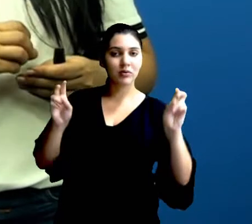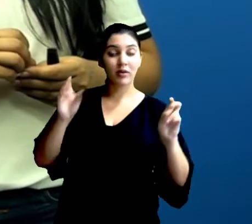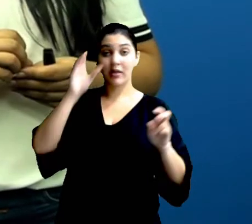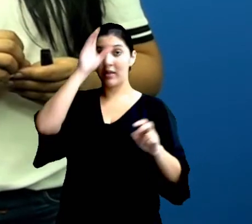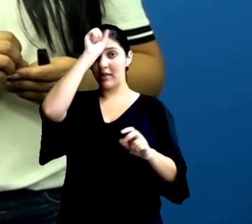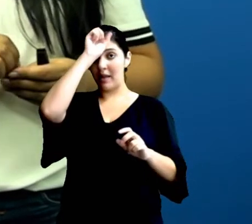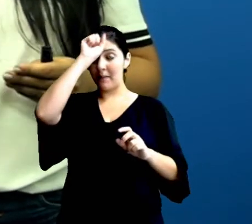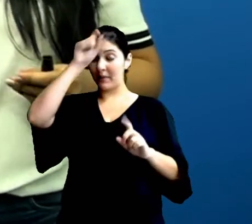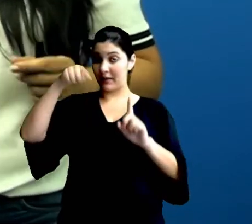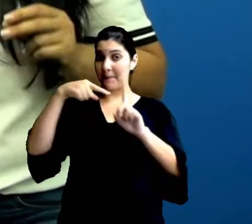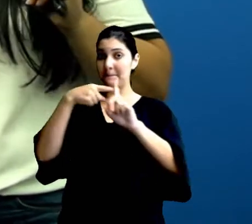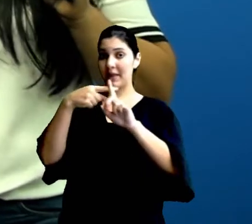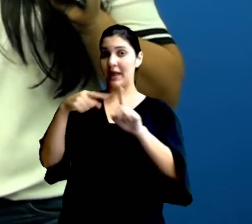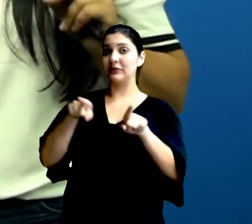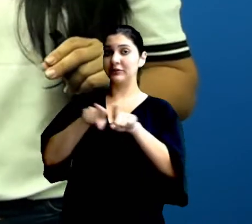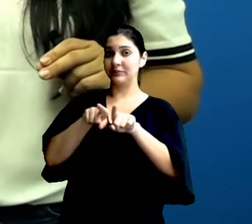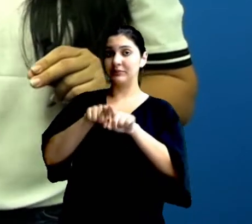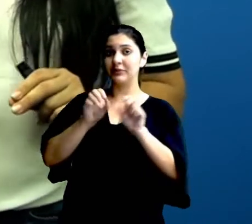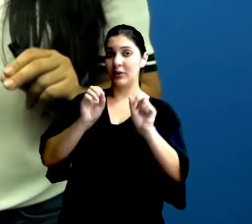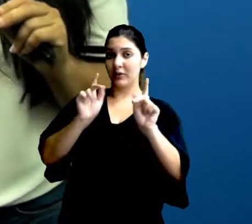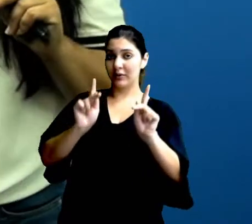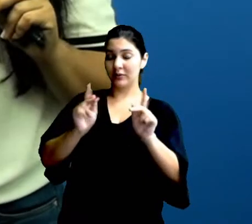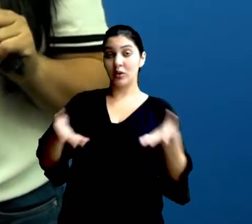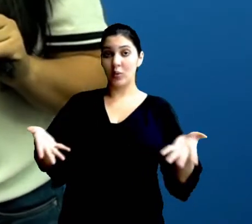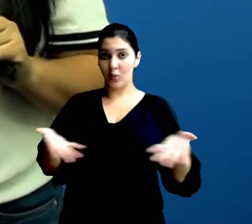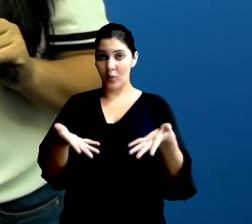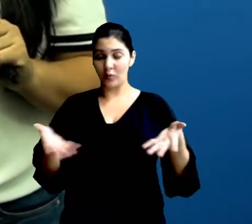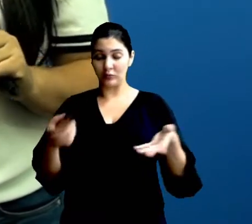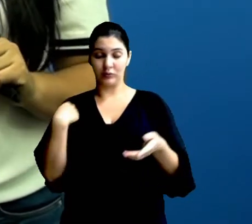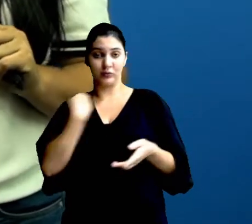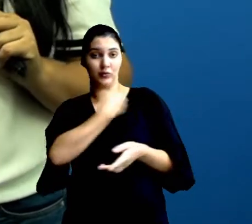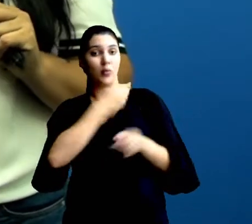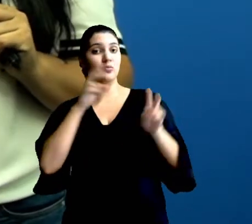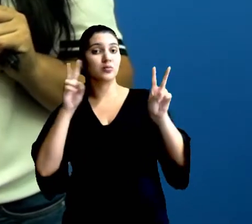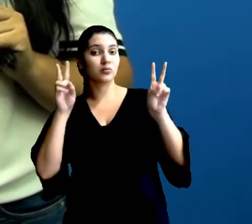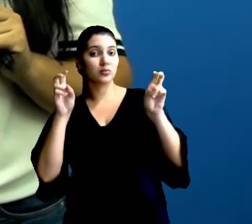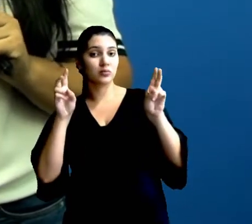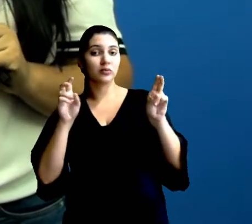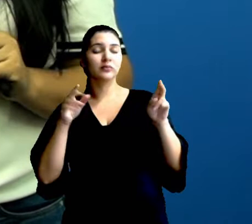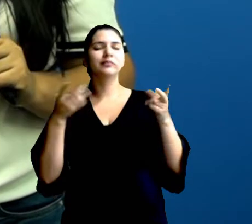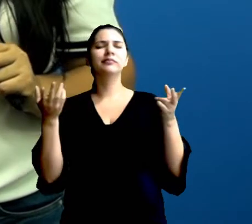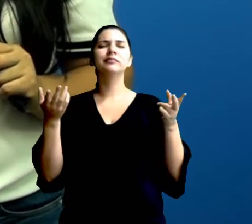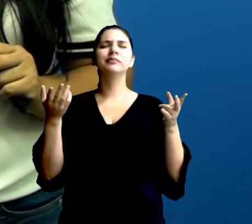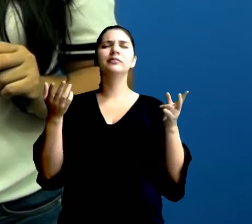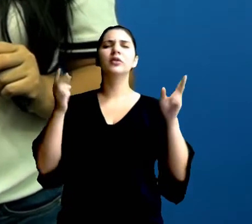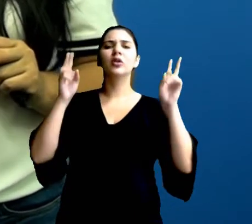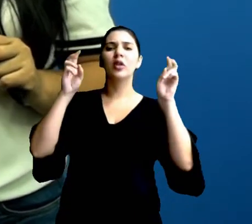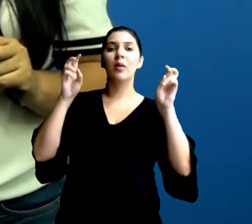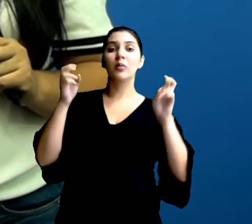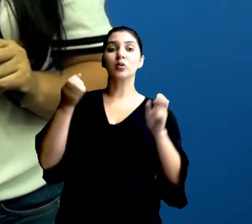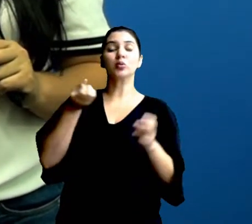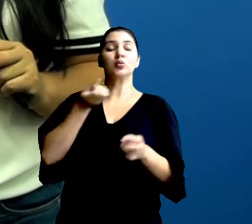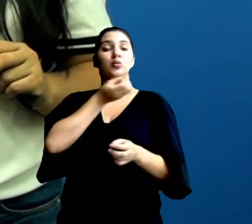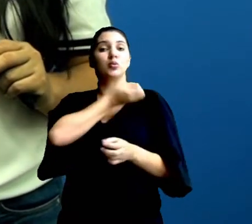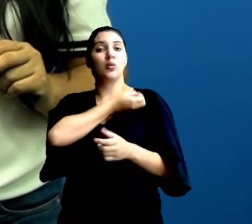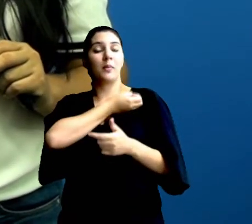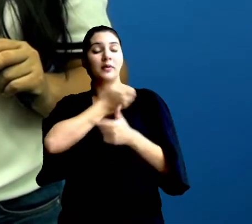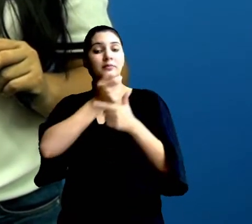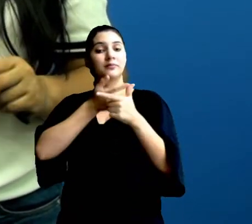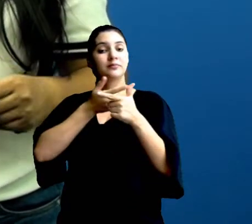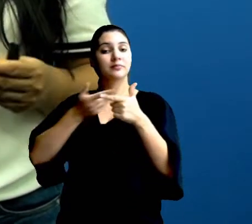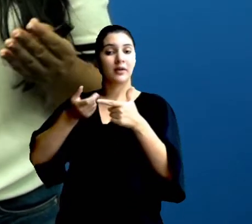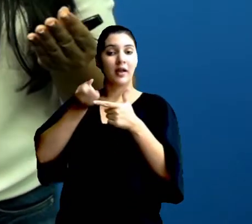e aprender um pouquinho mais, tá? Então, hoje, nosso conteúdo é sobre números racionais